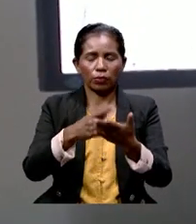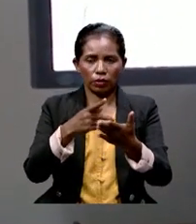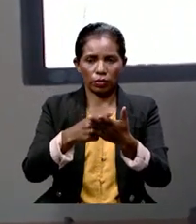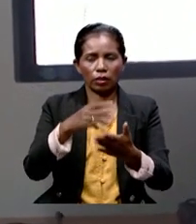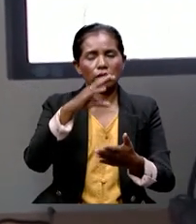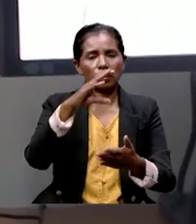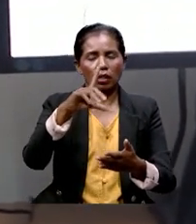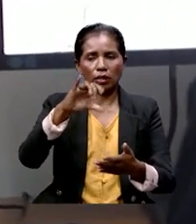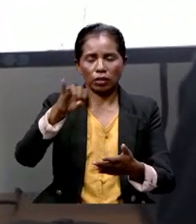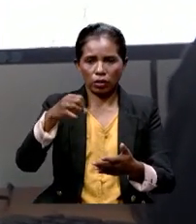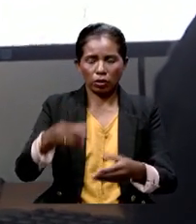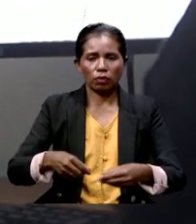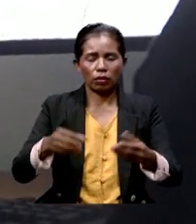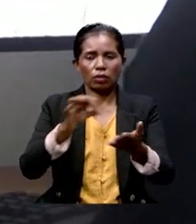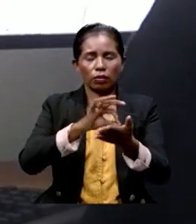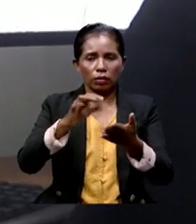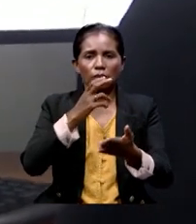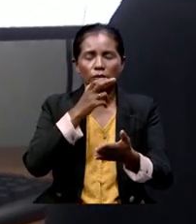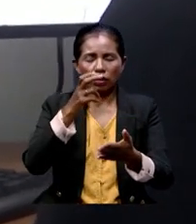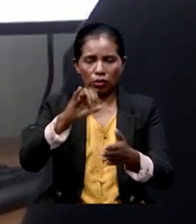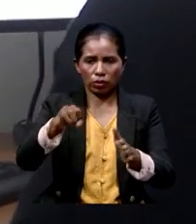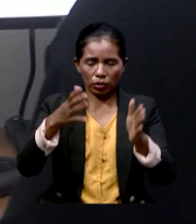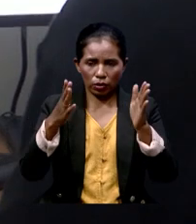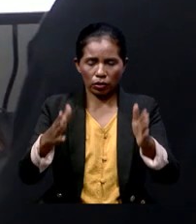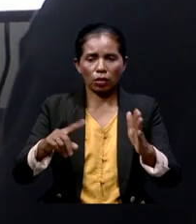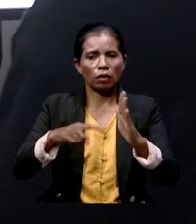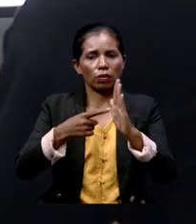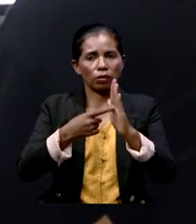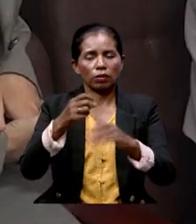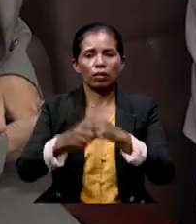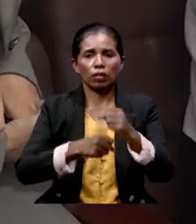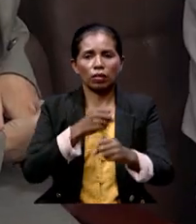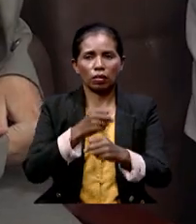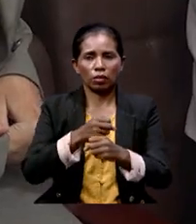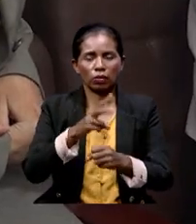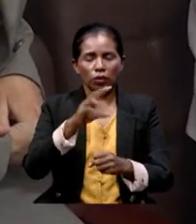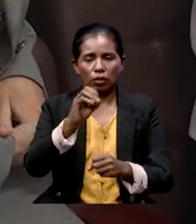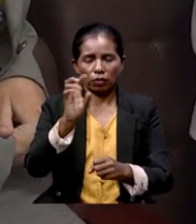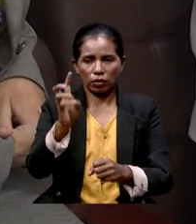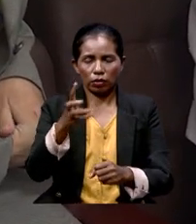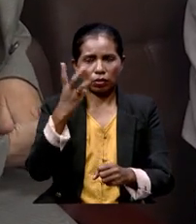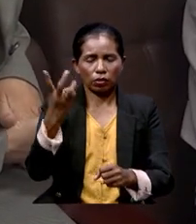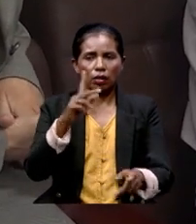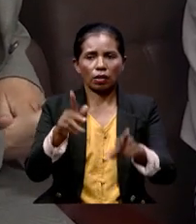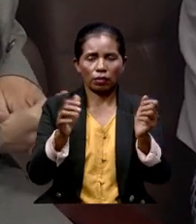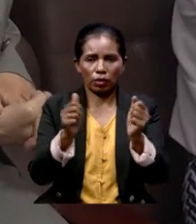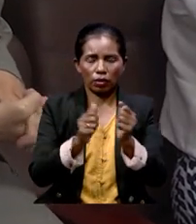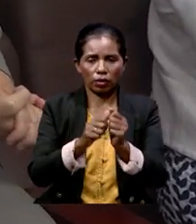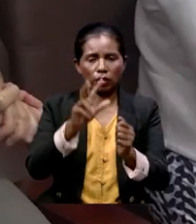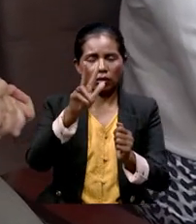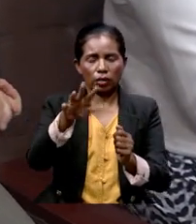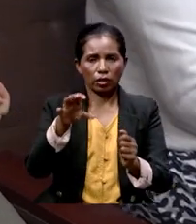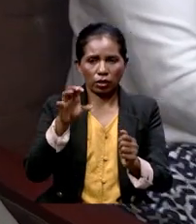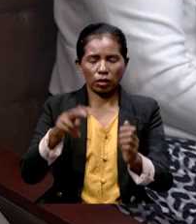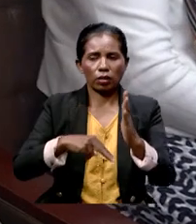CLJ, foi uma formação portuguesa para jornalista Cira, Rahu Husi Tinari Rua San Luis Nen, no total formados basic atos tolo e a